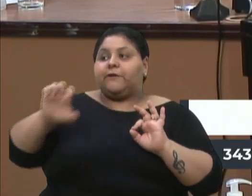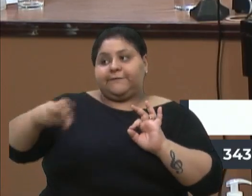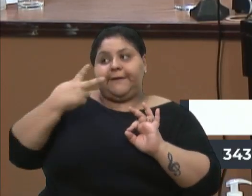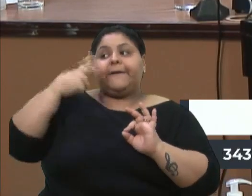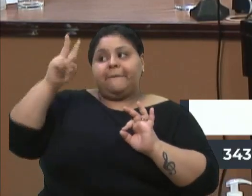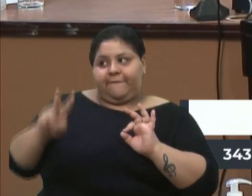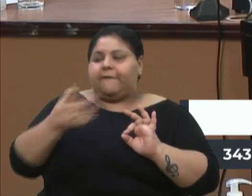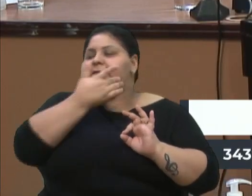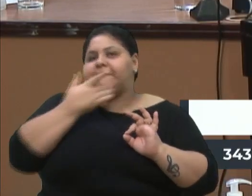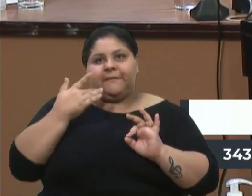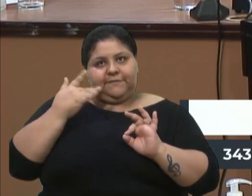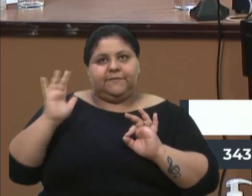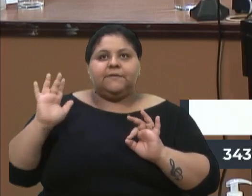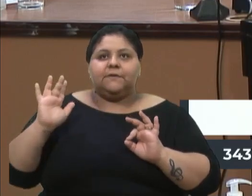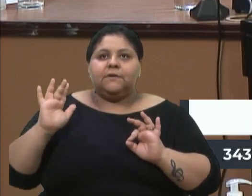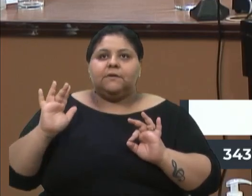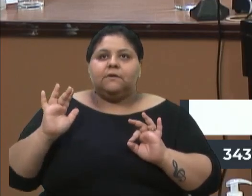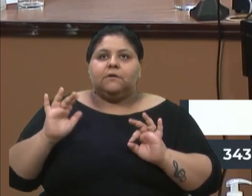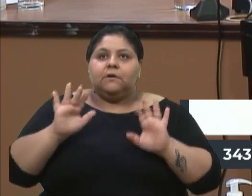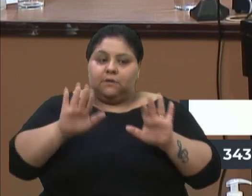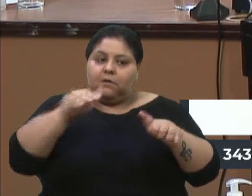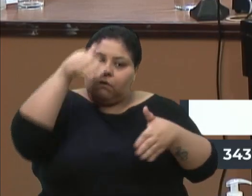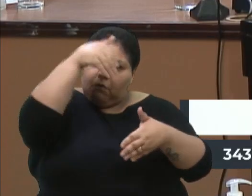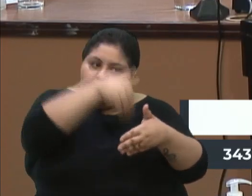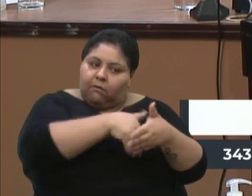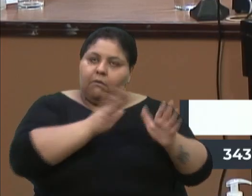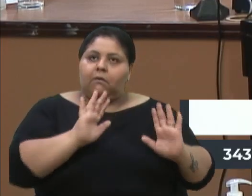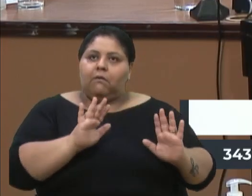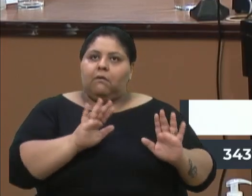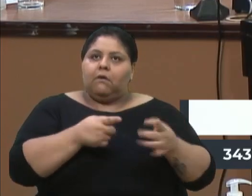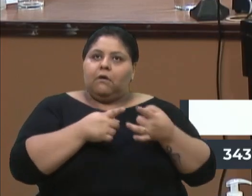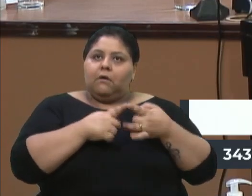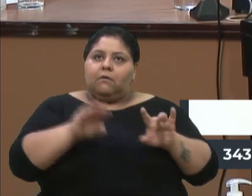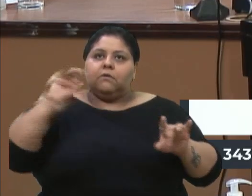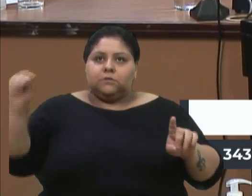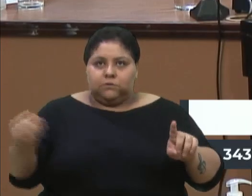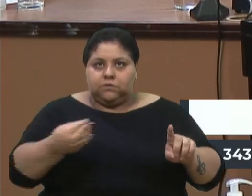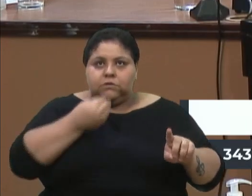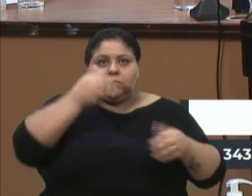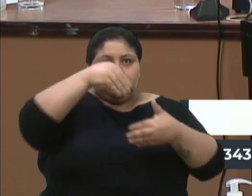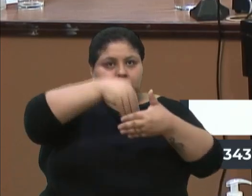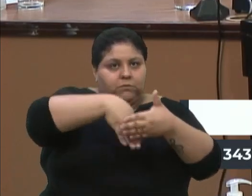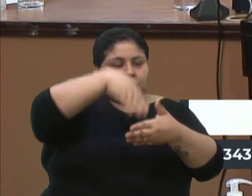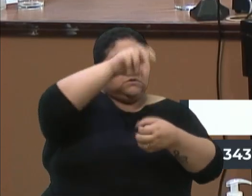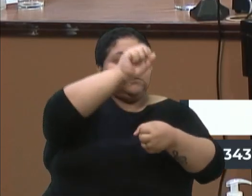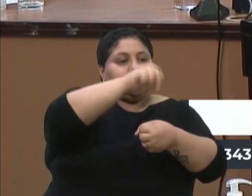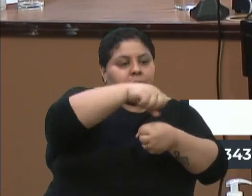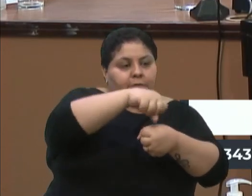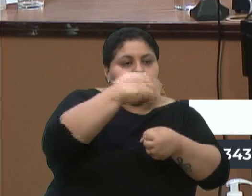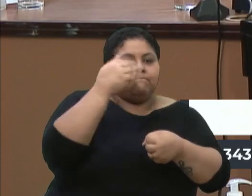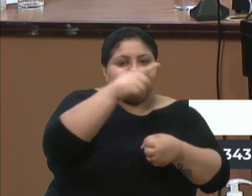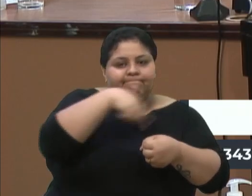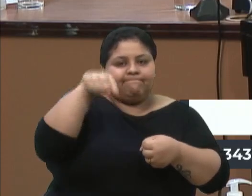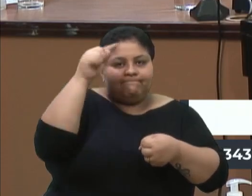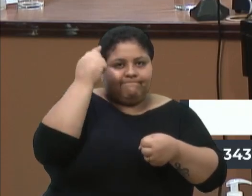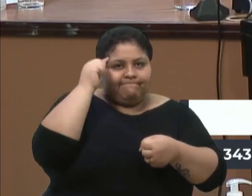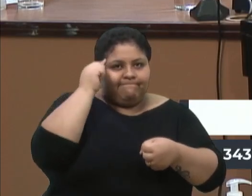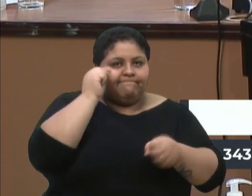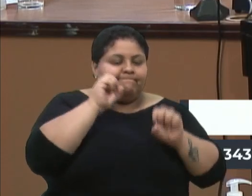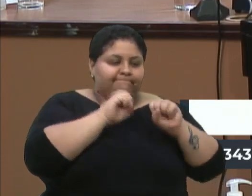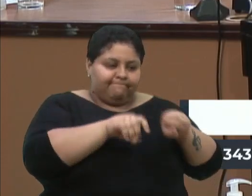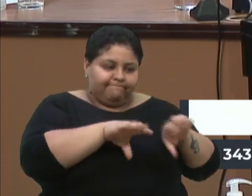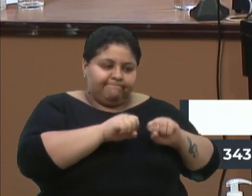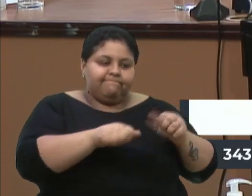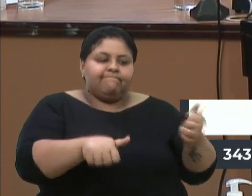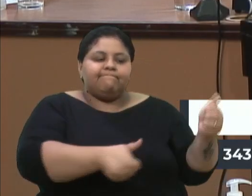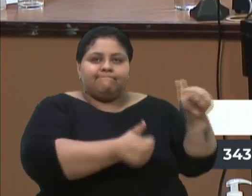é fácil, né, para manter o eleitorado. Mas, obviamente, nós vamos votar favorável, porque a gente entende que educação de qualidade,